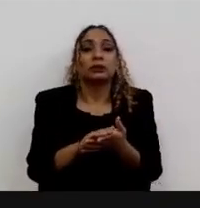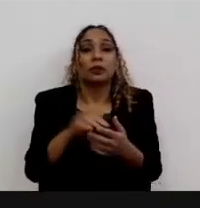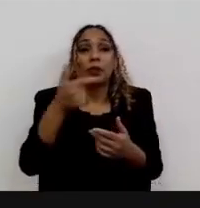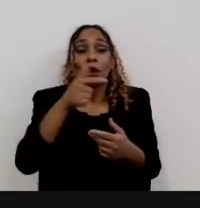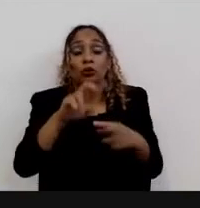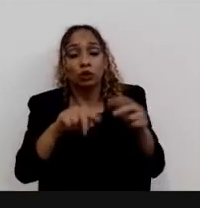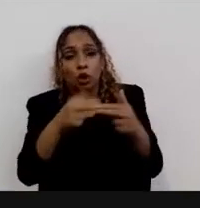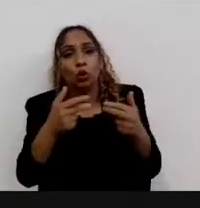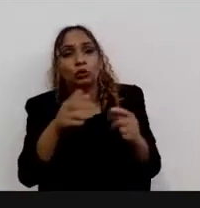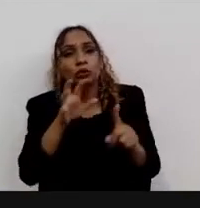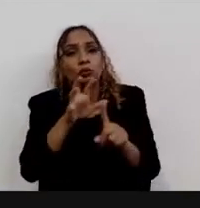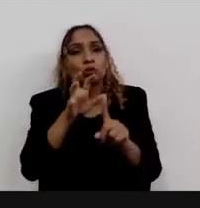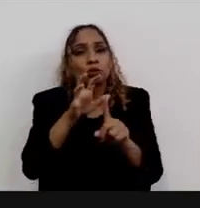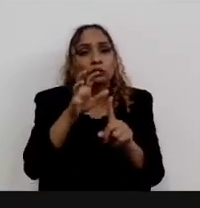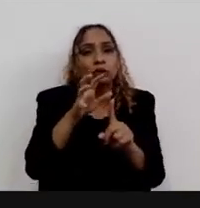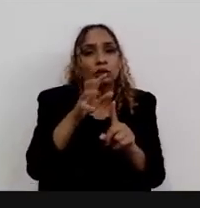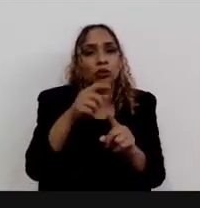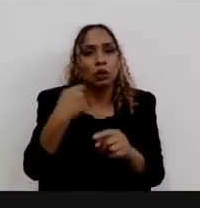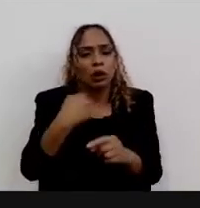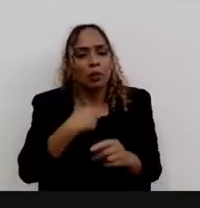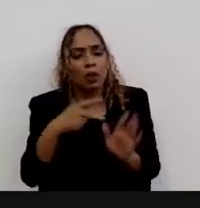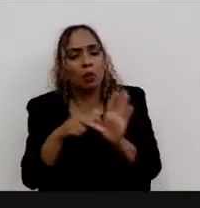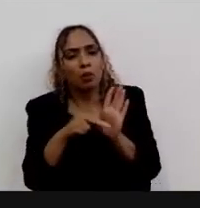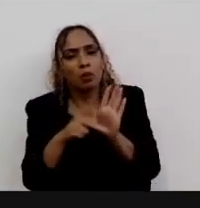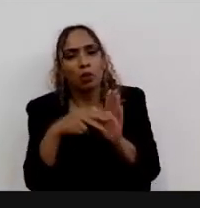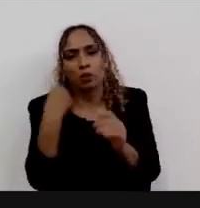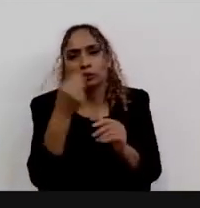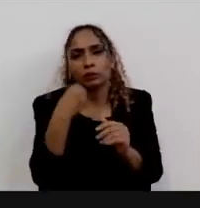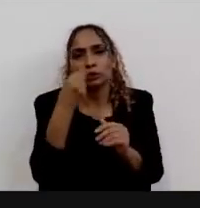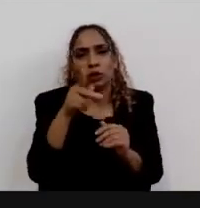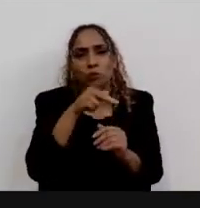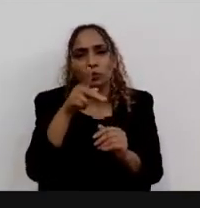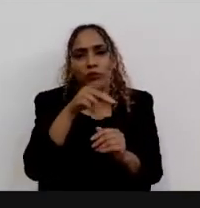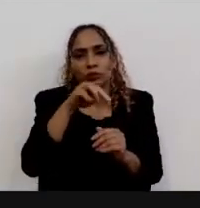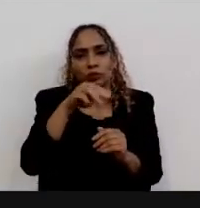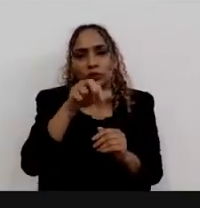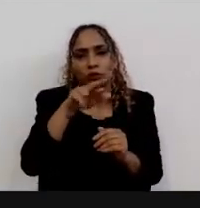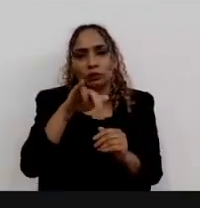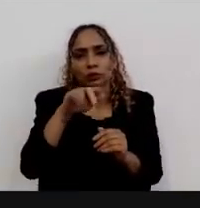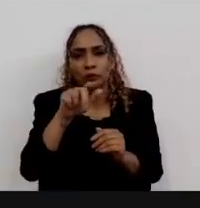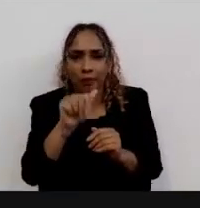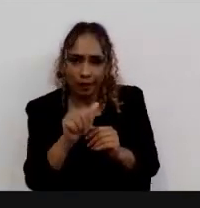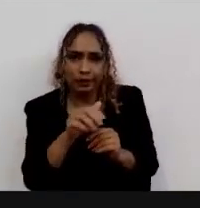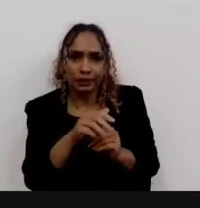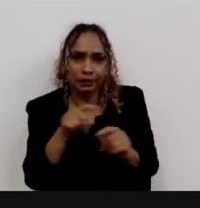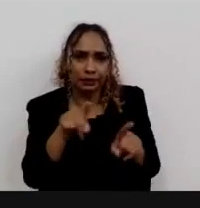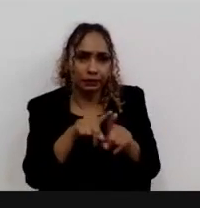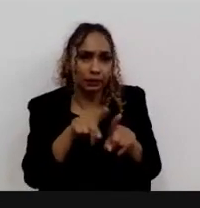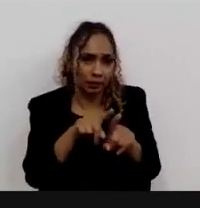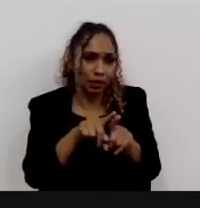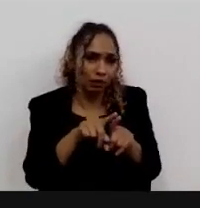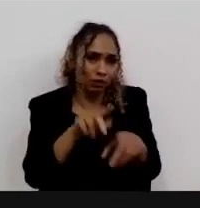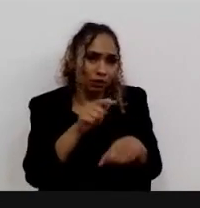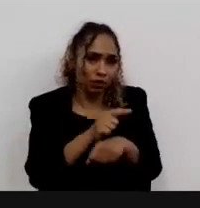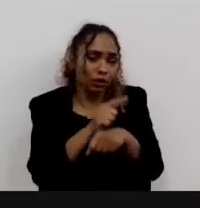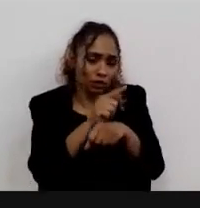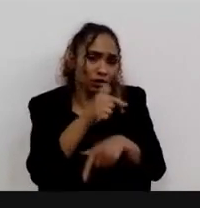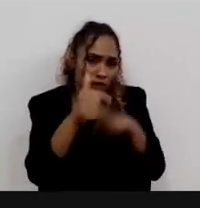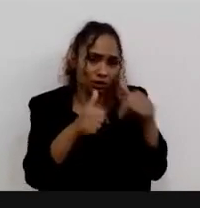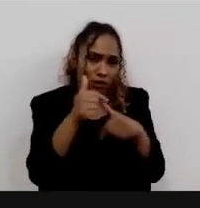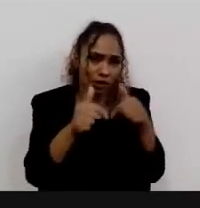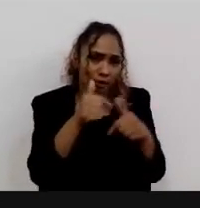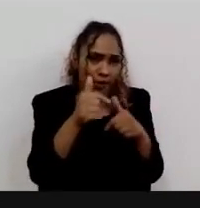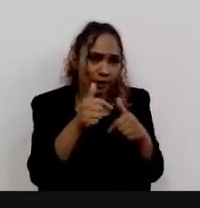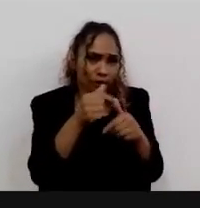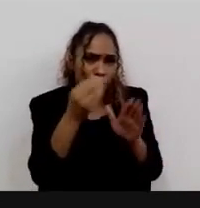motivador, tem o fato da minha experiência com a professora Maria Alva, que também coautora esse trabalho, sobre a